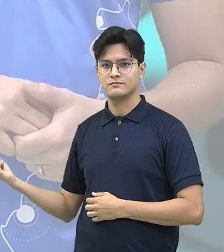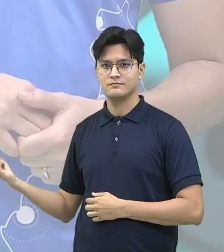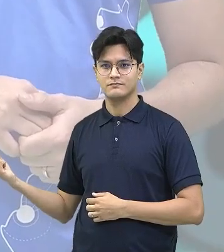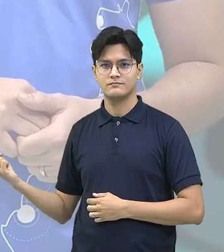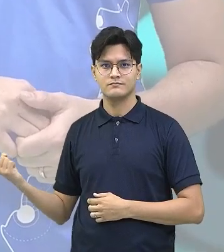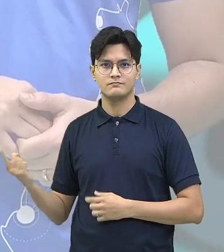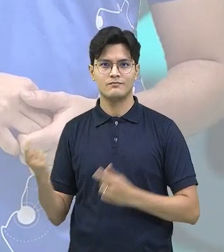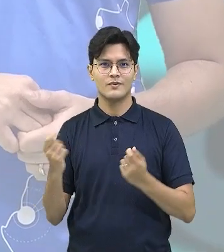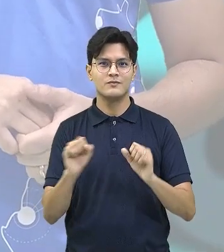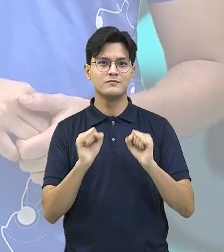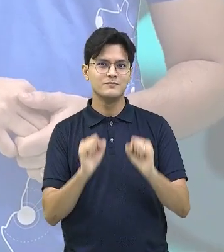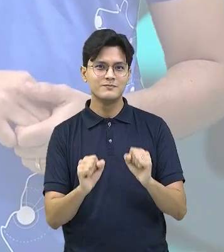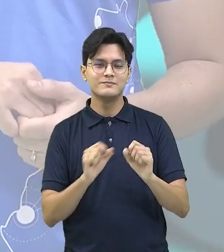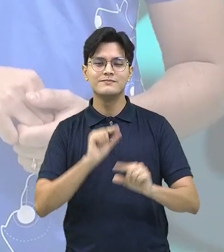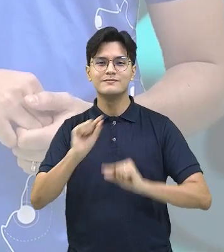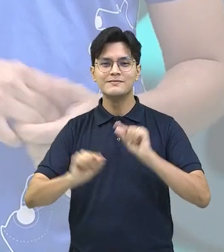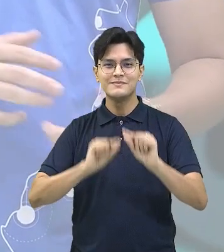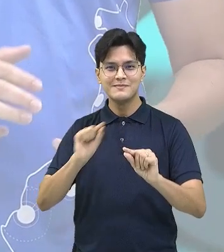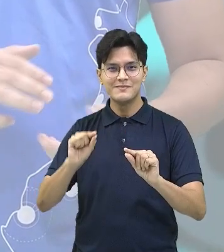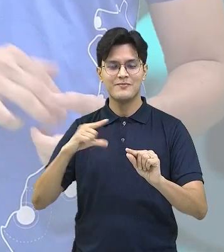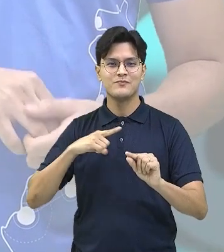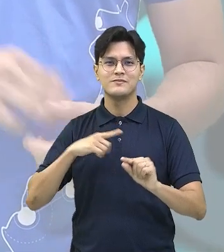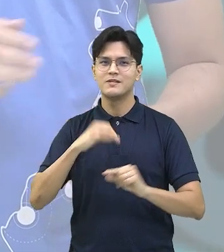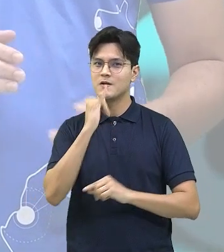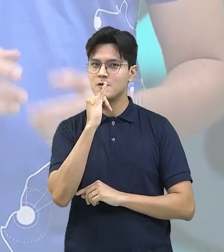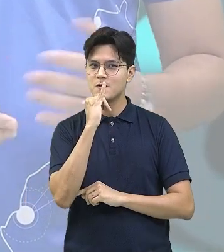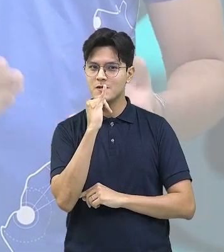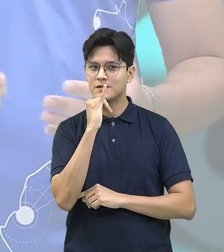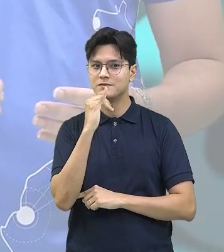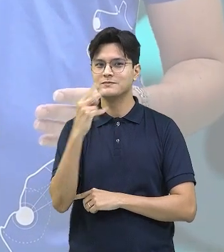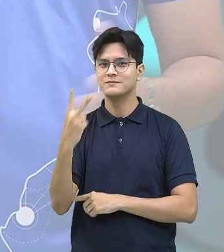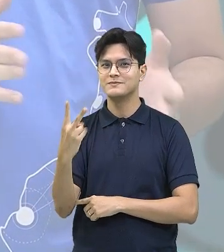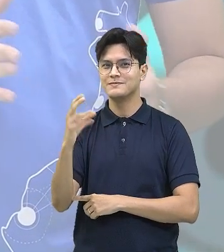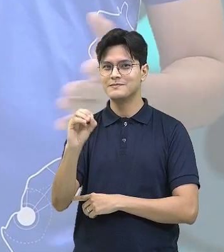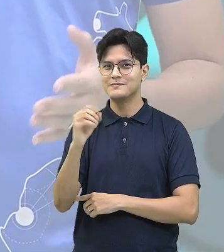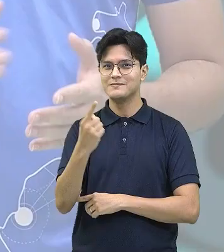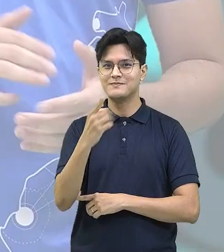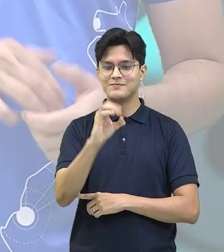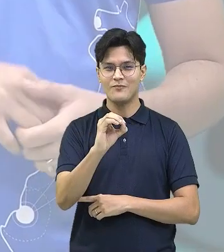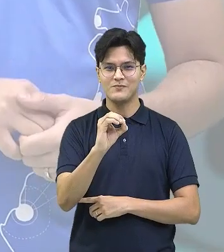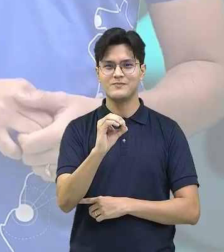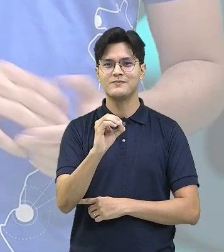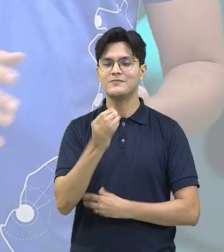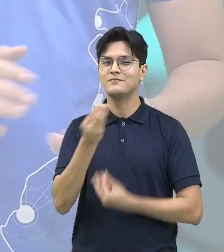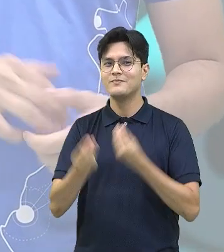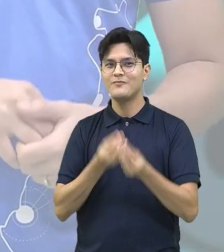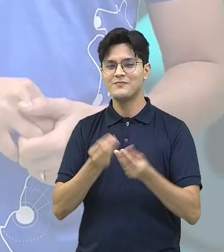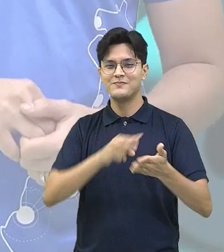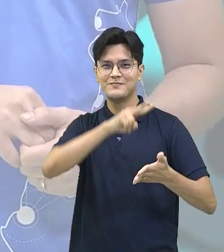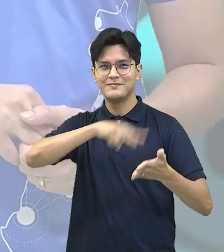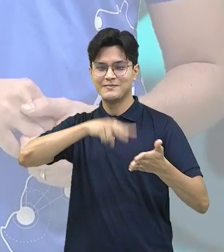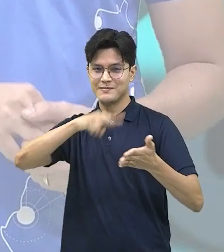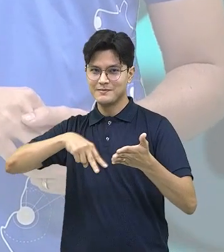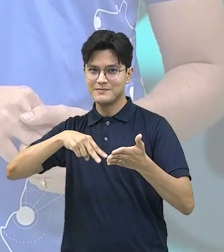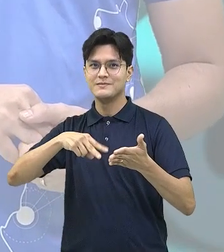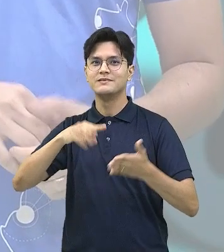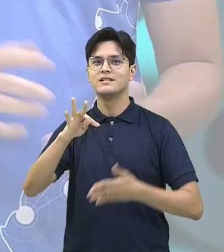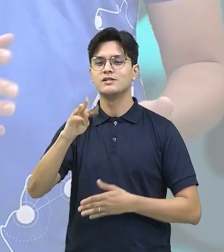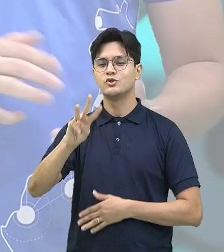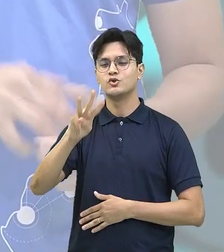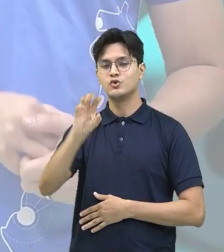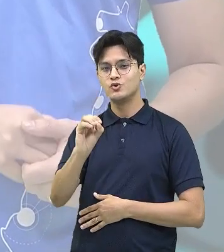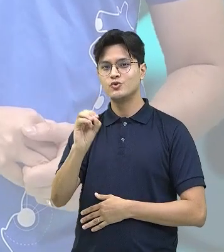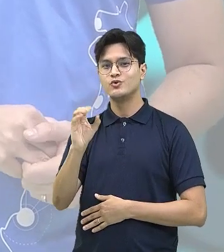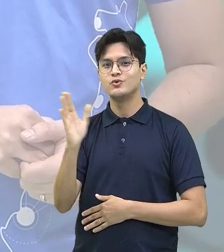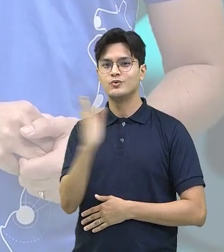algoritmos que tem, né? Então, você tem o 20, o 20, e o 10. Em português seria 20 e 10. Aí você fala 2010.